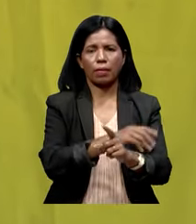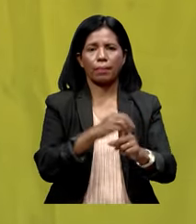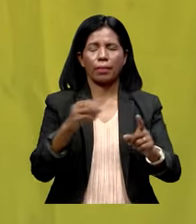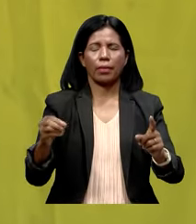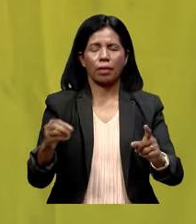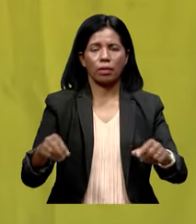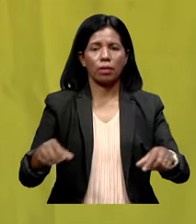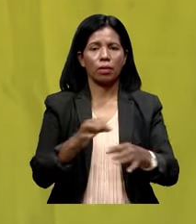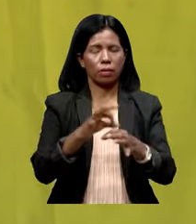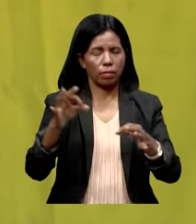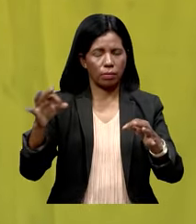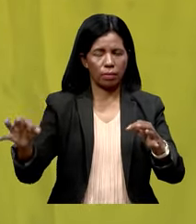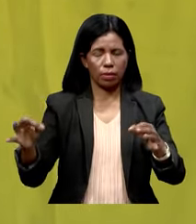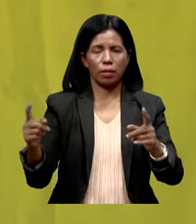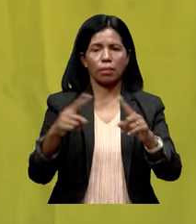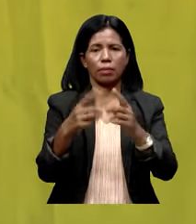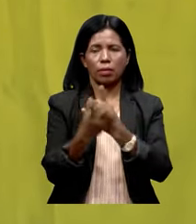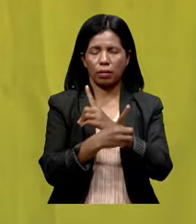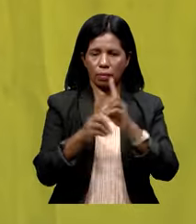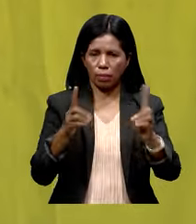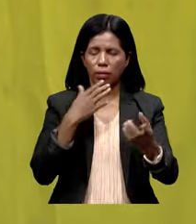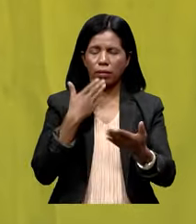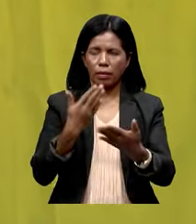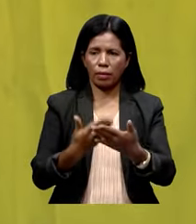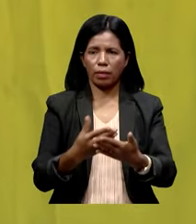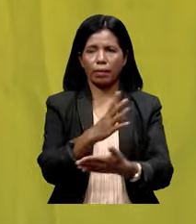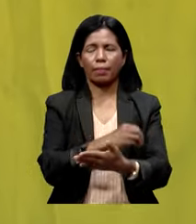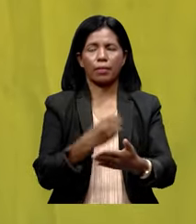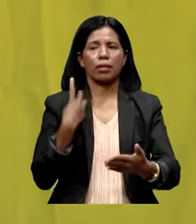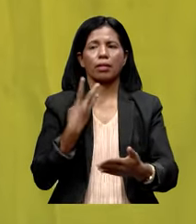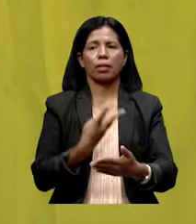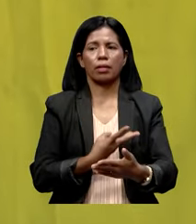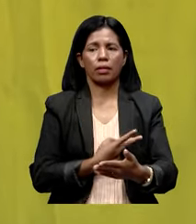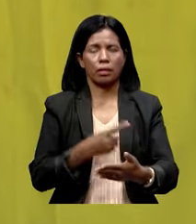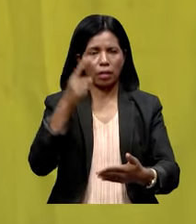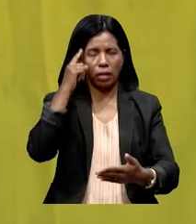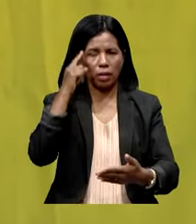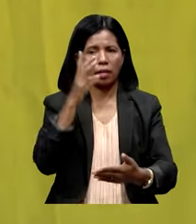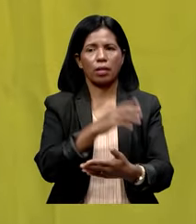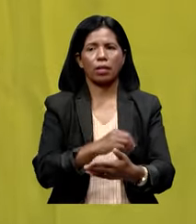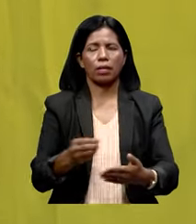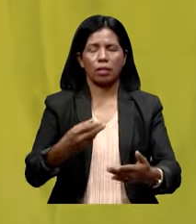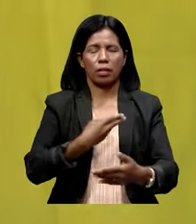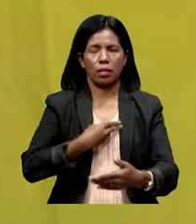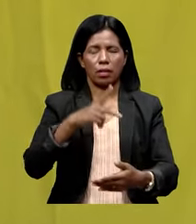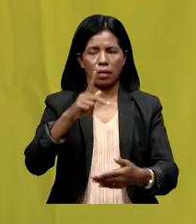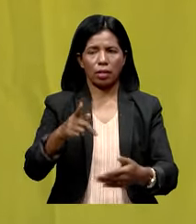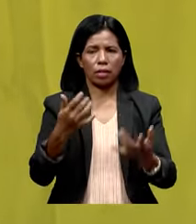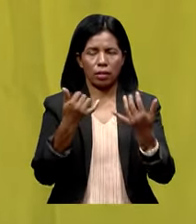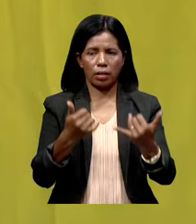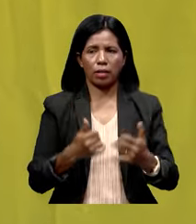ho espiritu luta desenvolvimento ida ke dia saudável ihe iha noi o ita ne halo ida ne